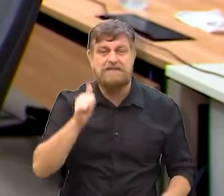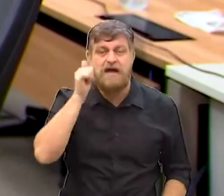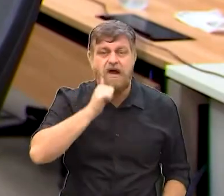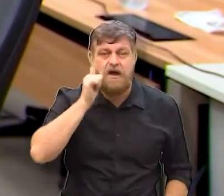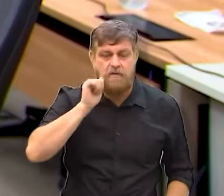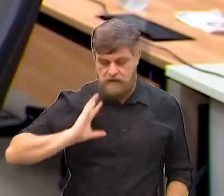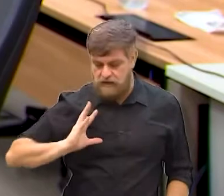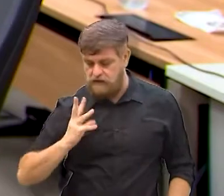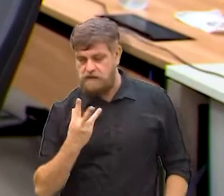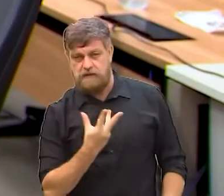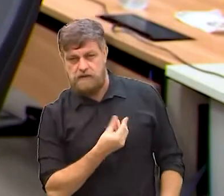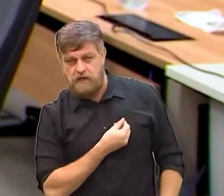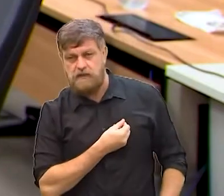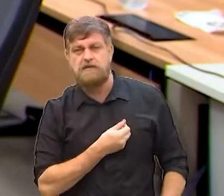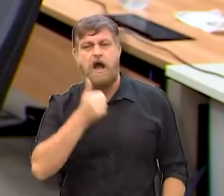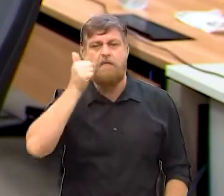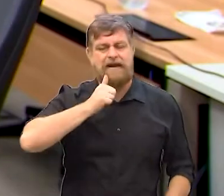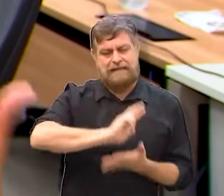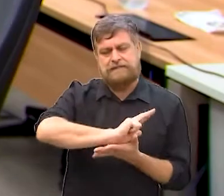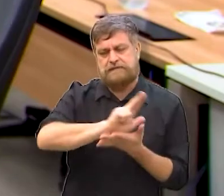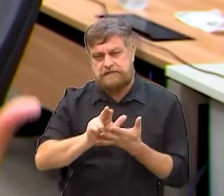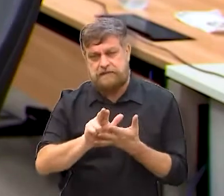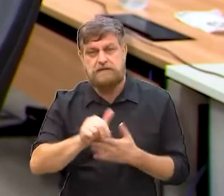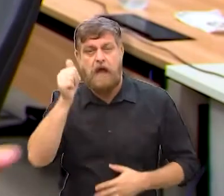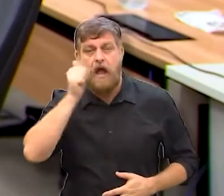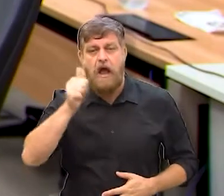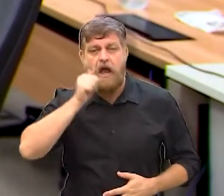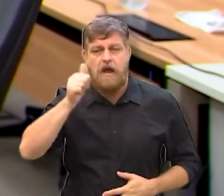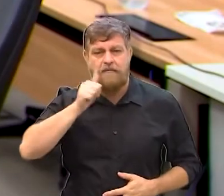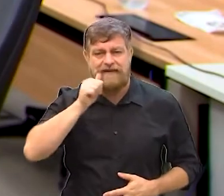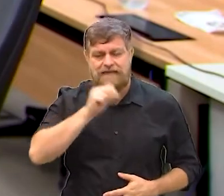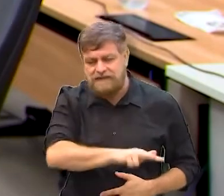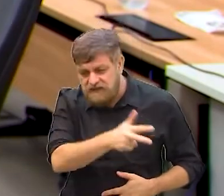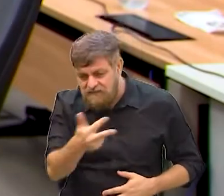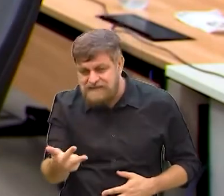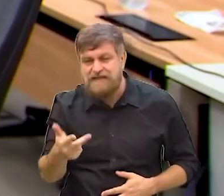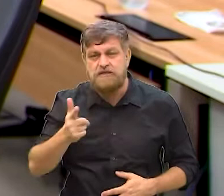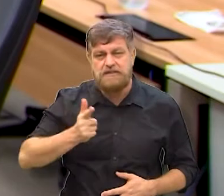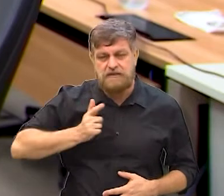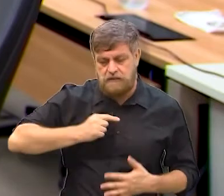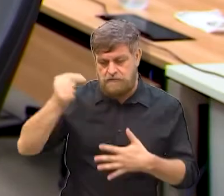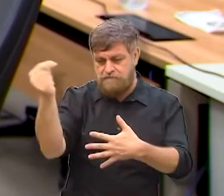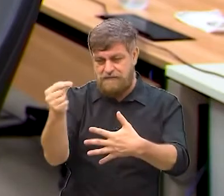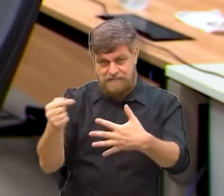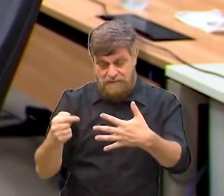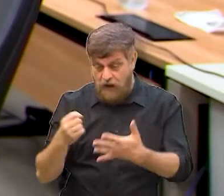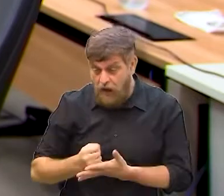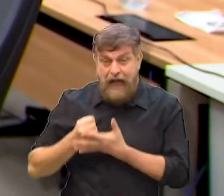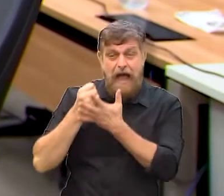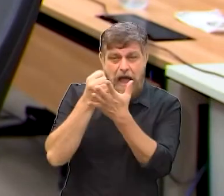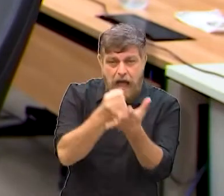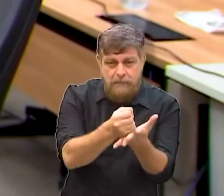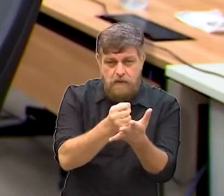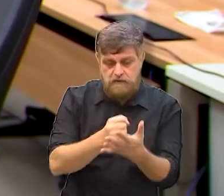deficiência, mulheres trans, mulheres, enfim, as mulheres na sua diversidade tenham isso, um ponto de